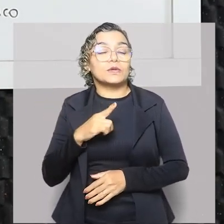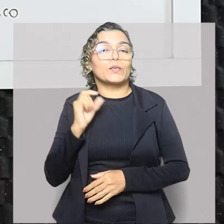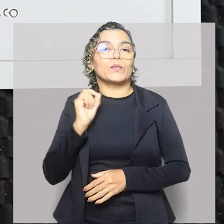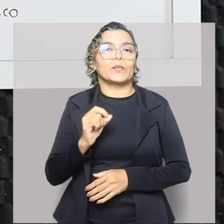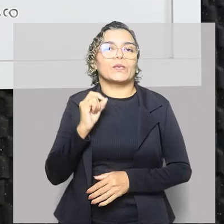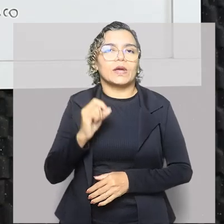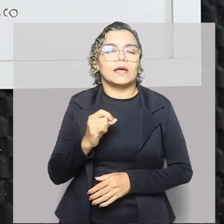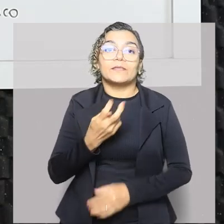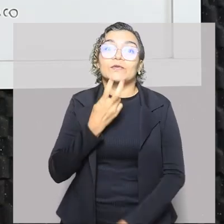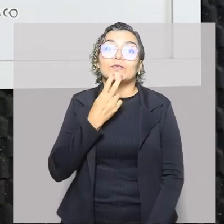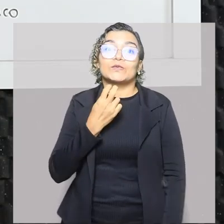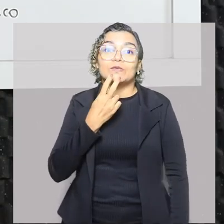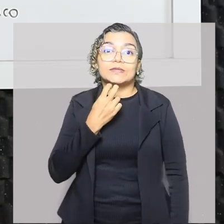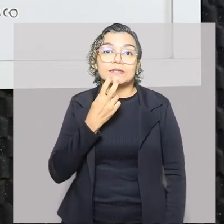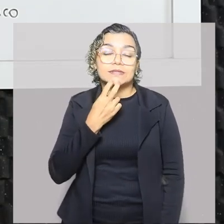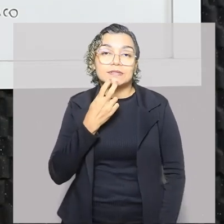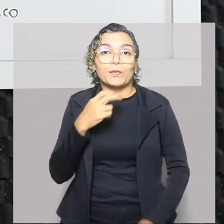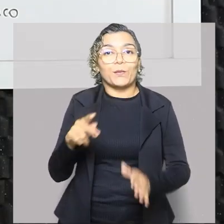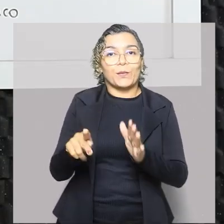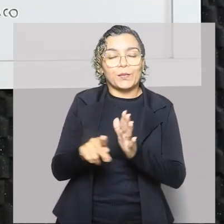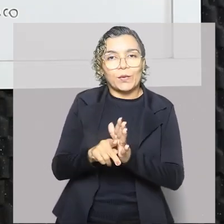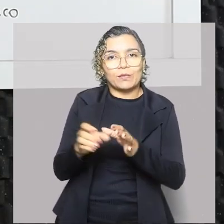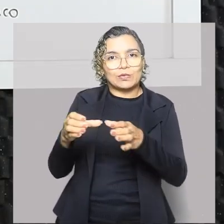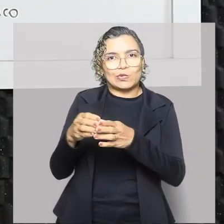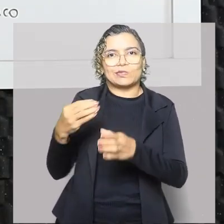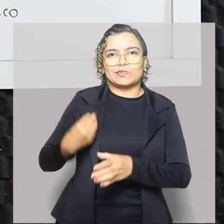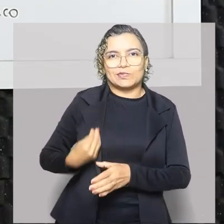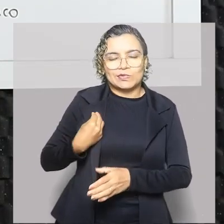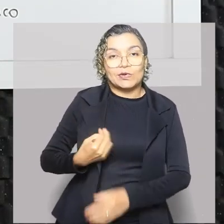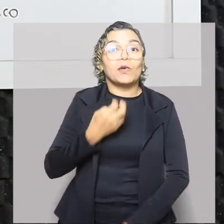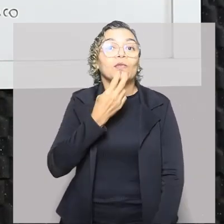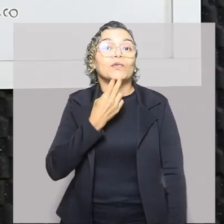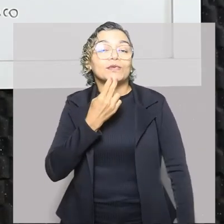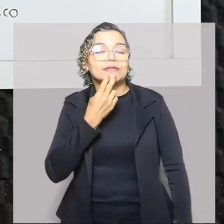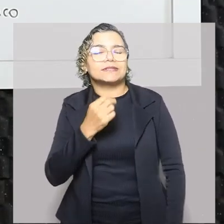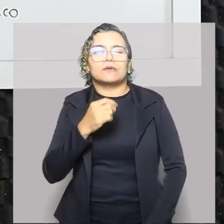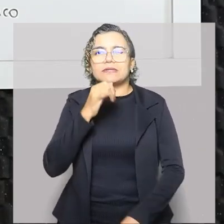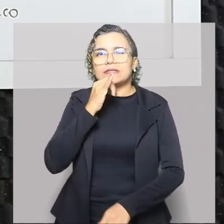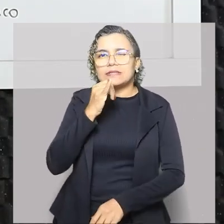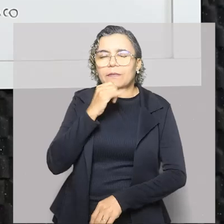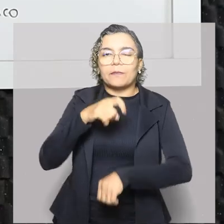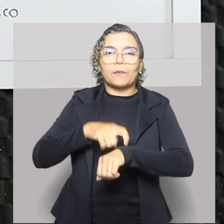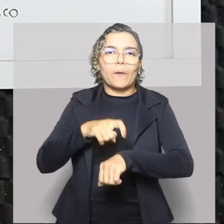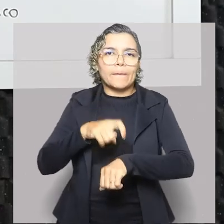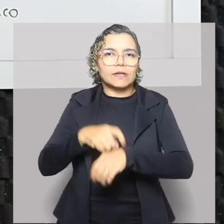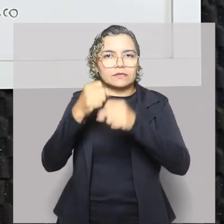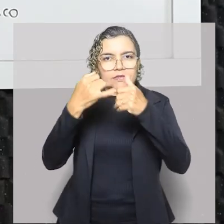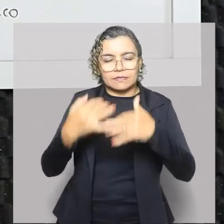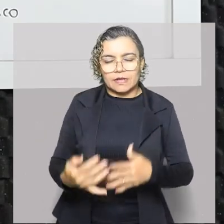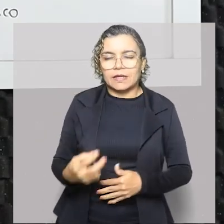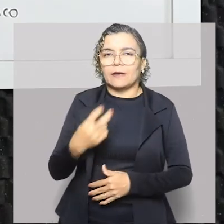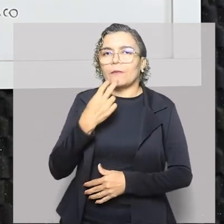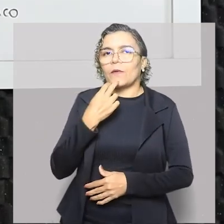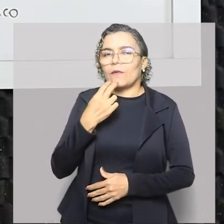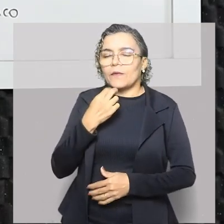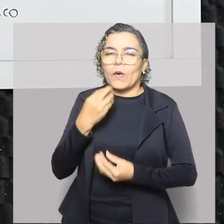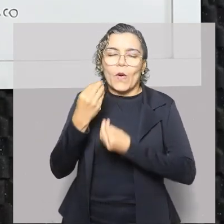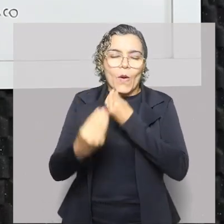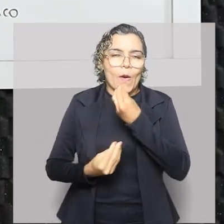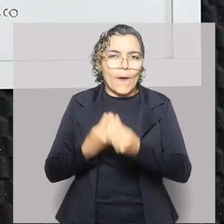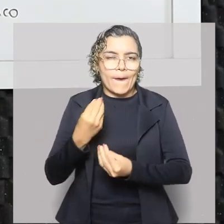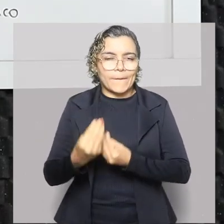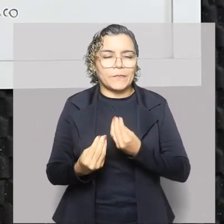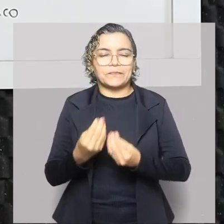a nutrição desses indivíduos. Nutrição, gente, quando a gente fala, né, desse processo nutritivo para se